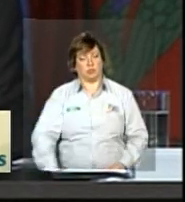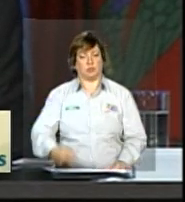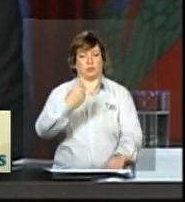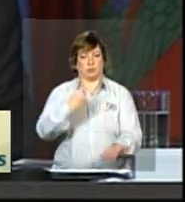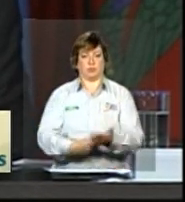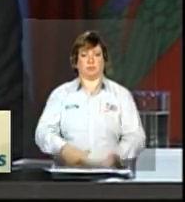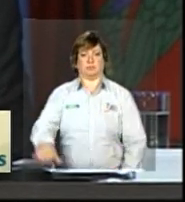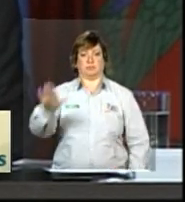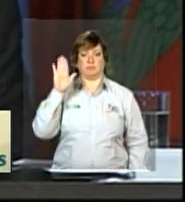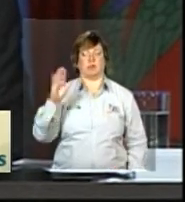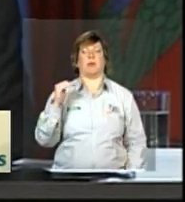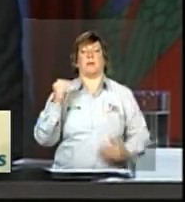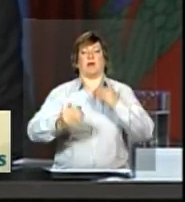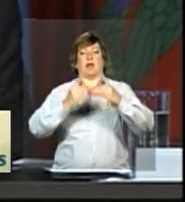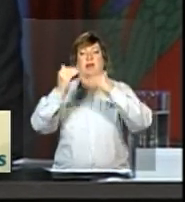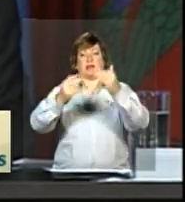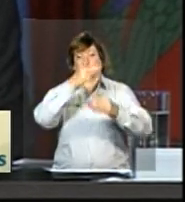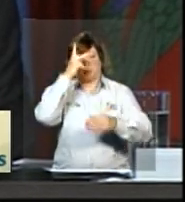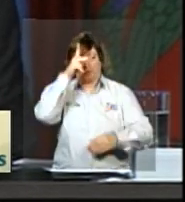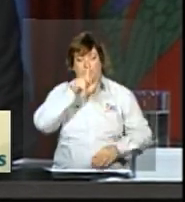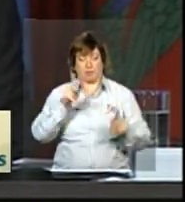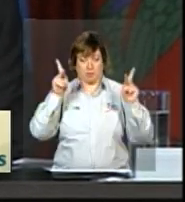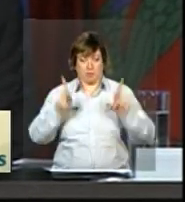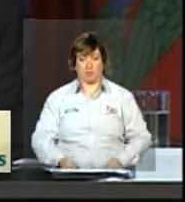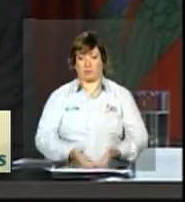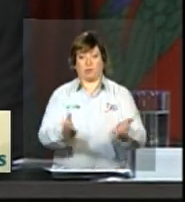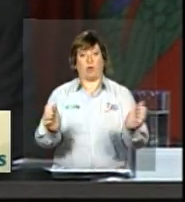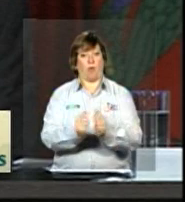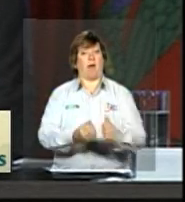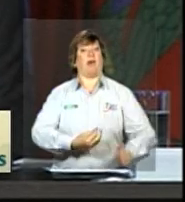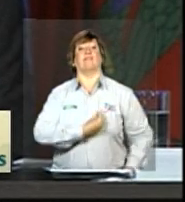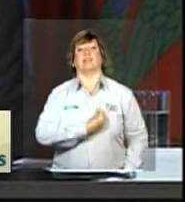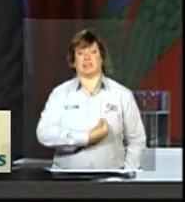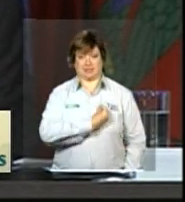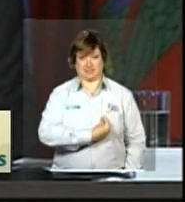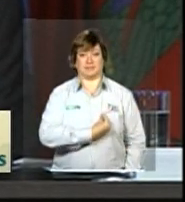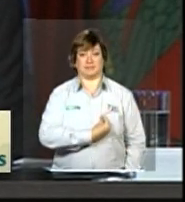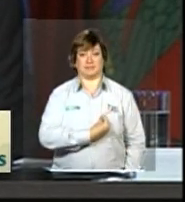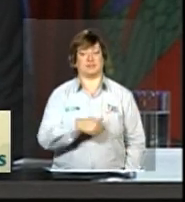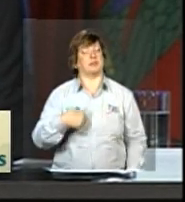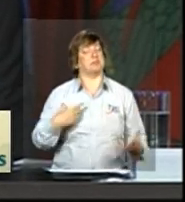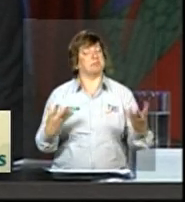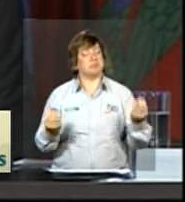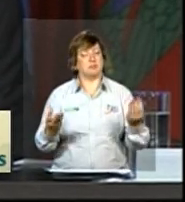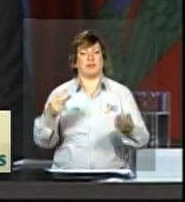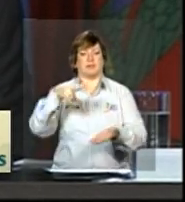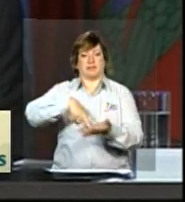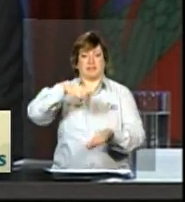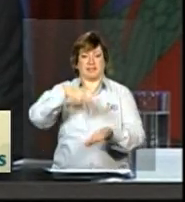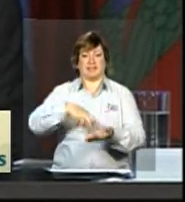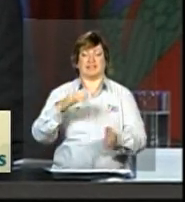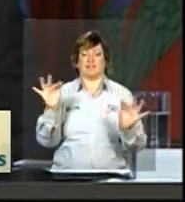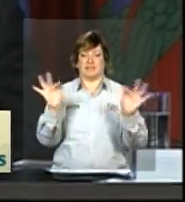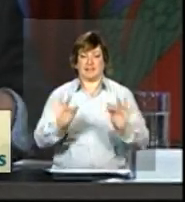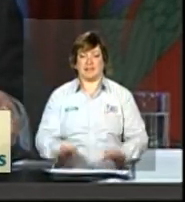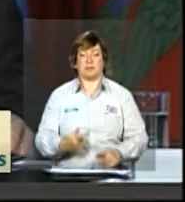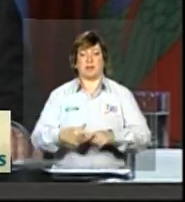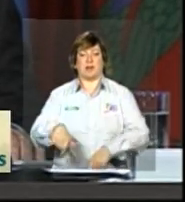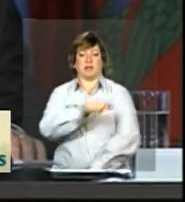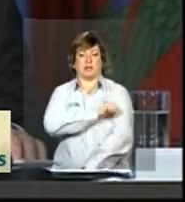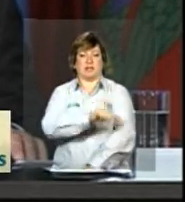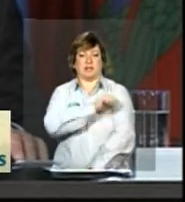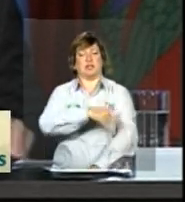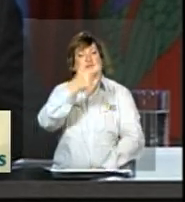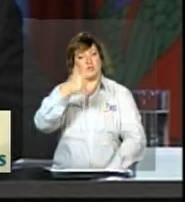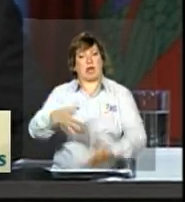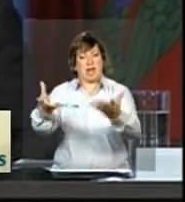com o progresso, com o ser humano, com a vida. E é com enorme alegria que o Rio de Janeiro os recebe novamente,